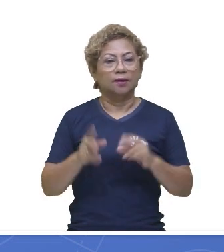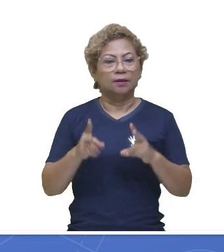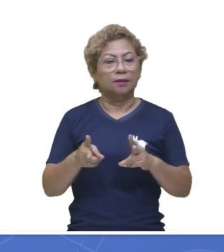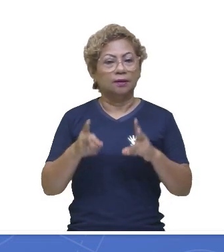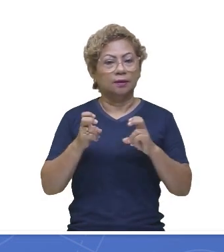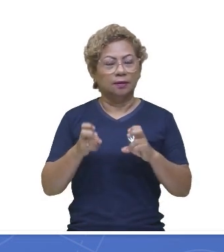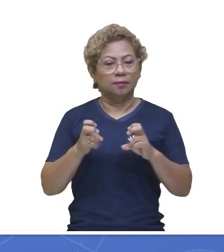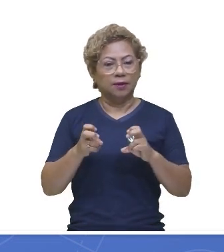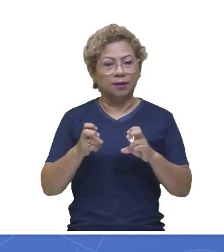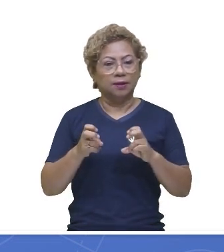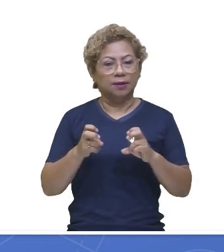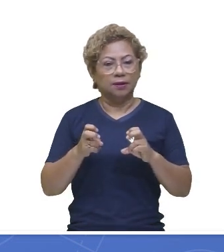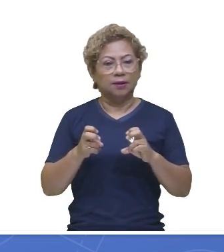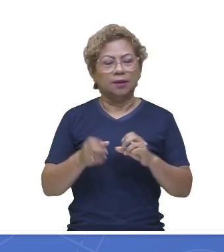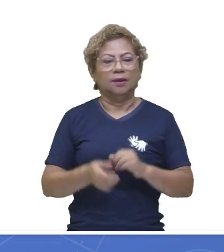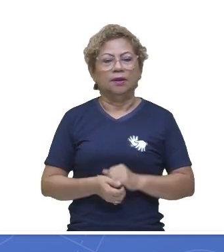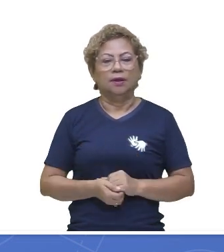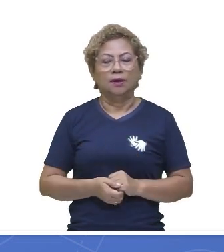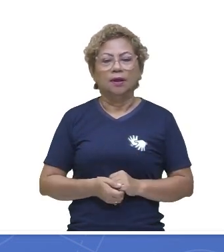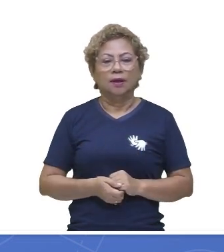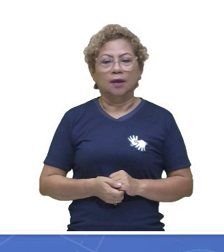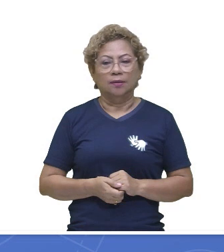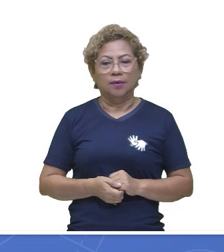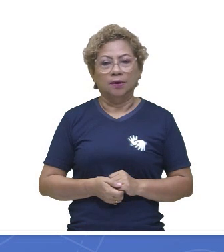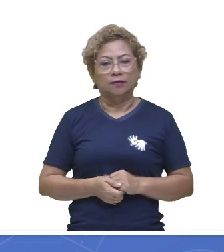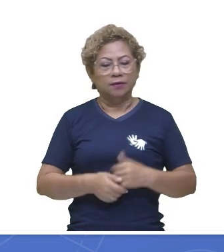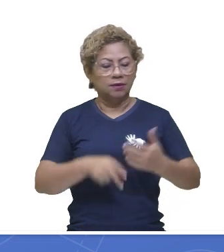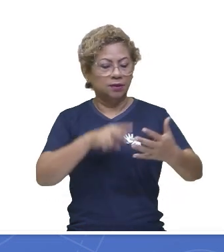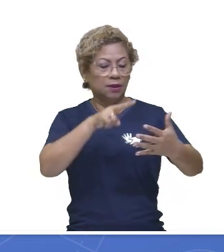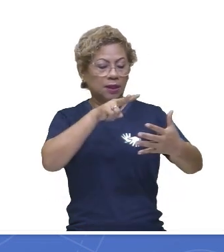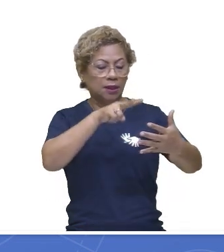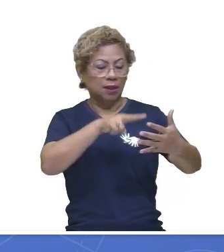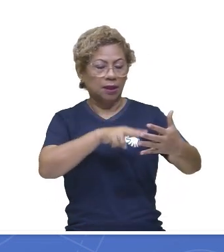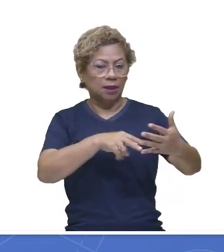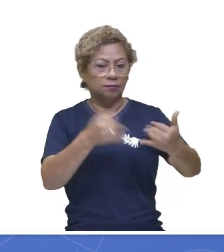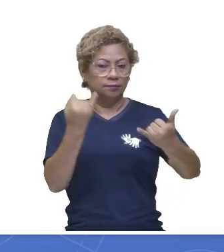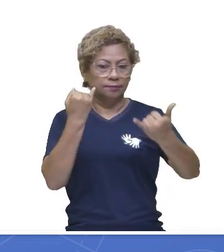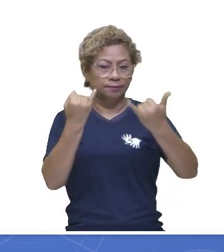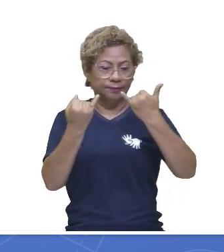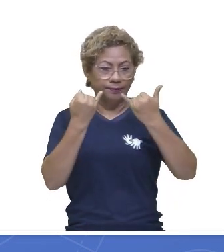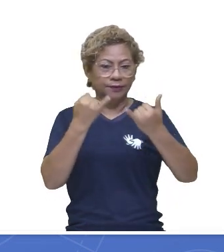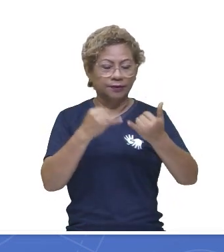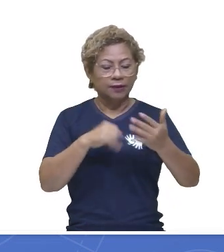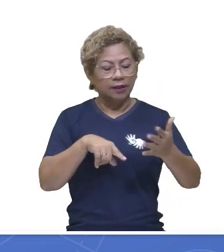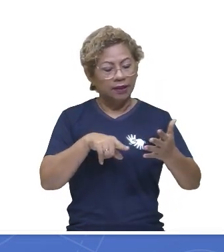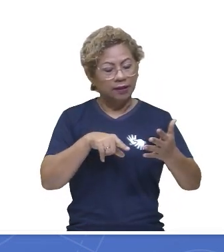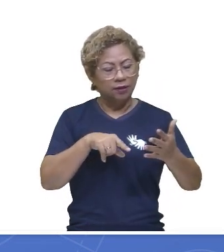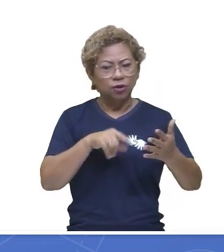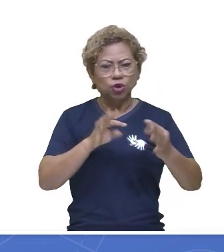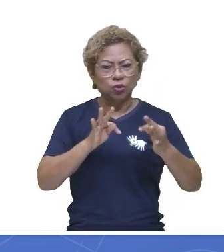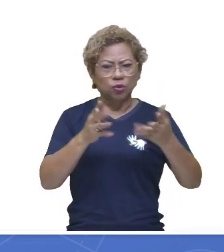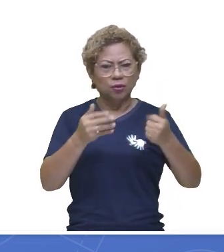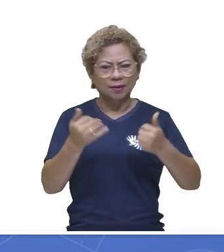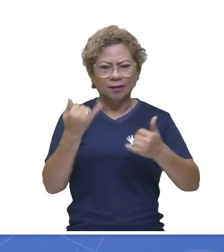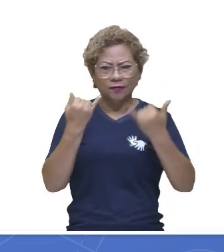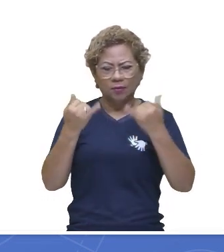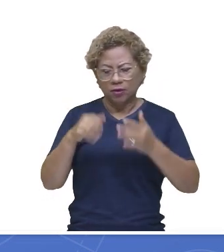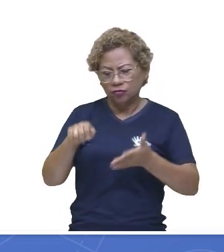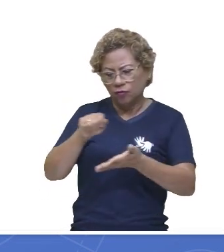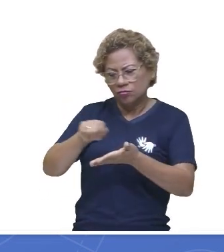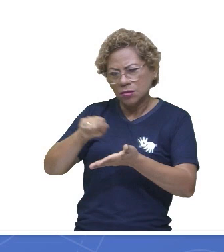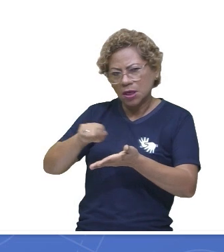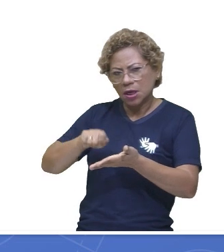vamos lá, o gabarito aqui está, né? A questão, a massa era 500 gramas, a quantidade de calor 4.000 calorias e